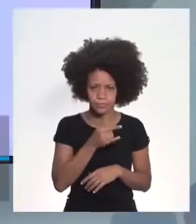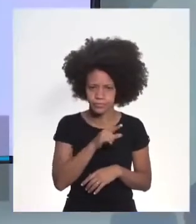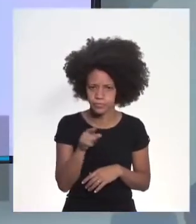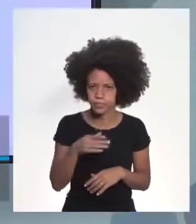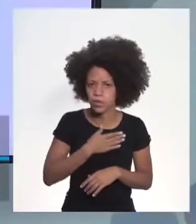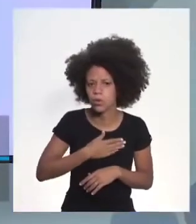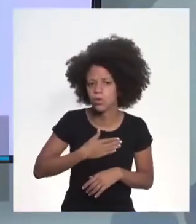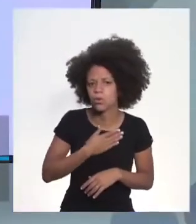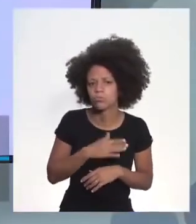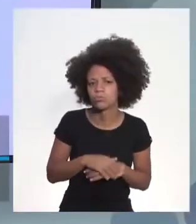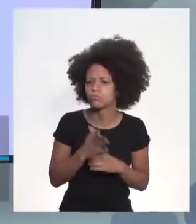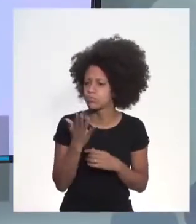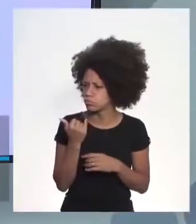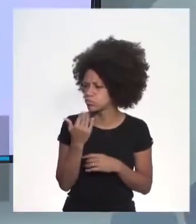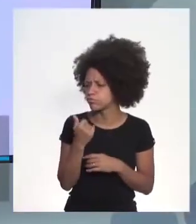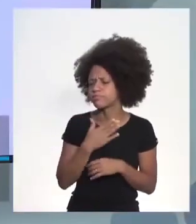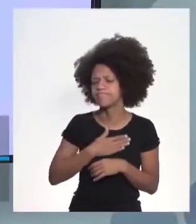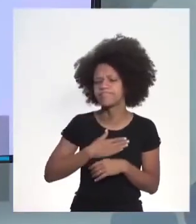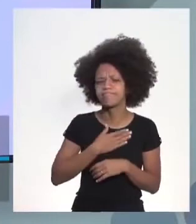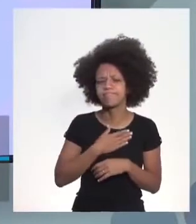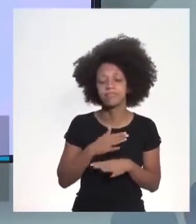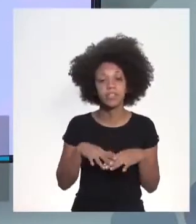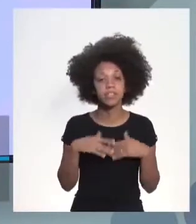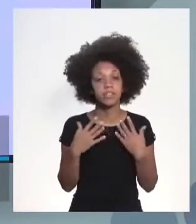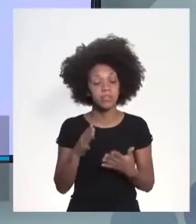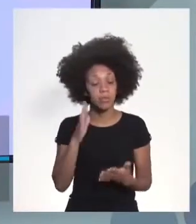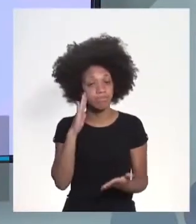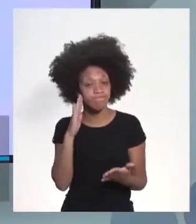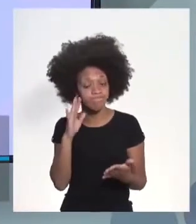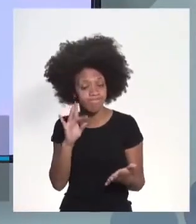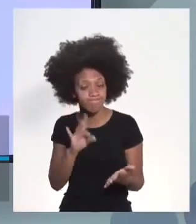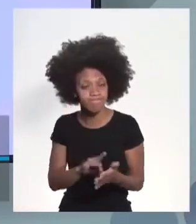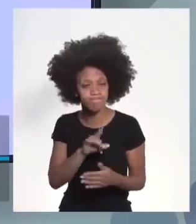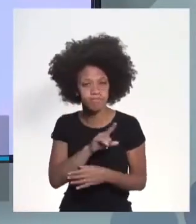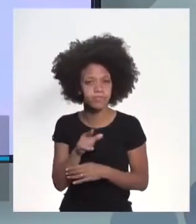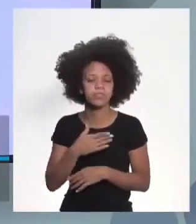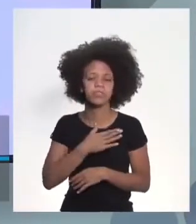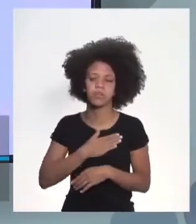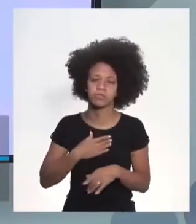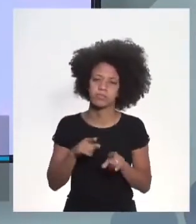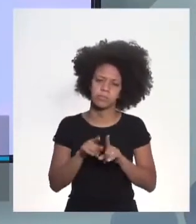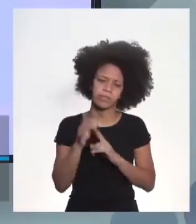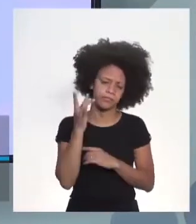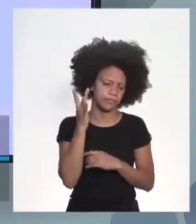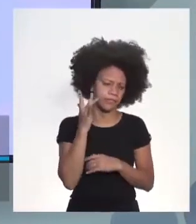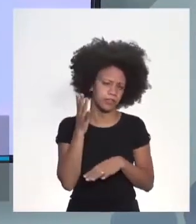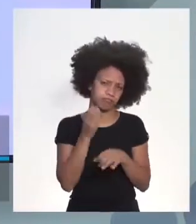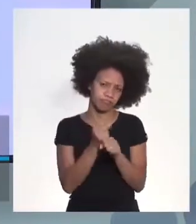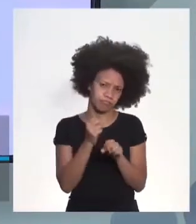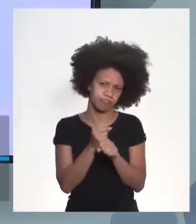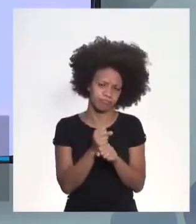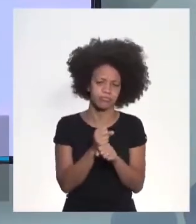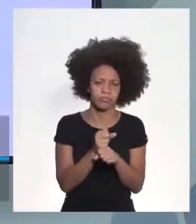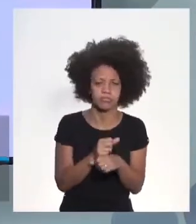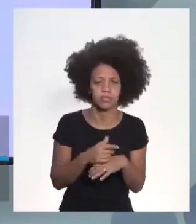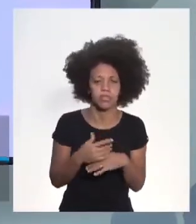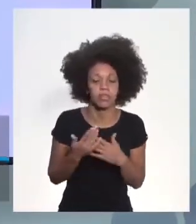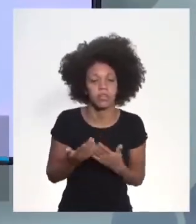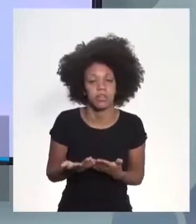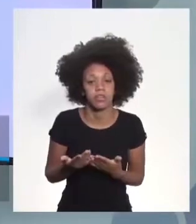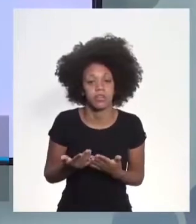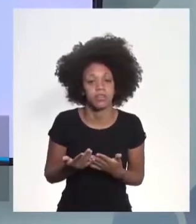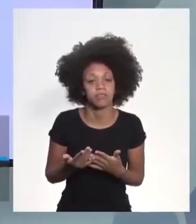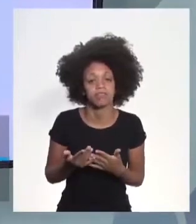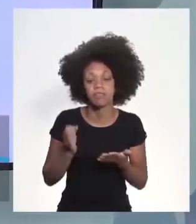vocês eu gosto muito de falar de comida né pessoal então tenho certeza que você também gosta e fica muito mais fácil de fazer a conta né é